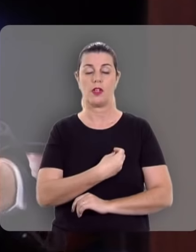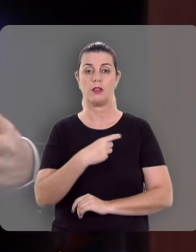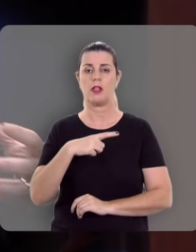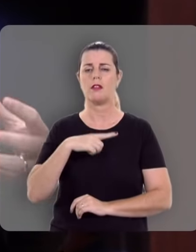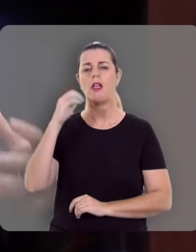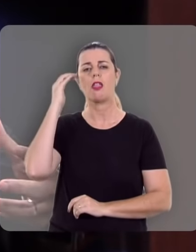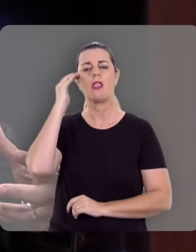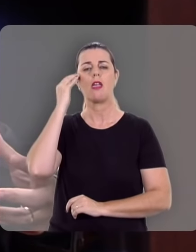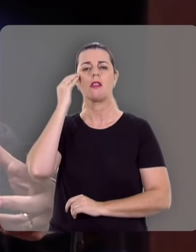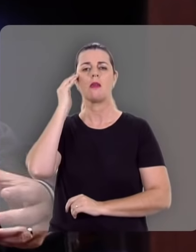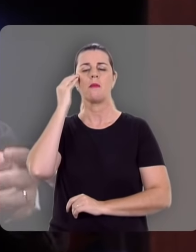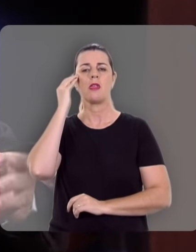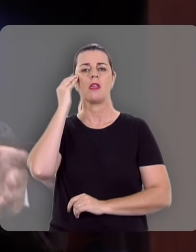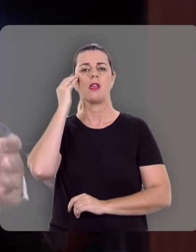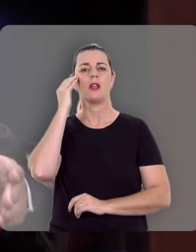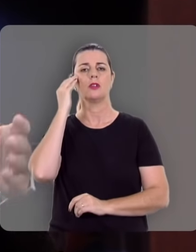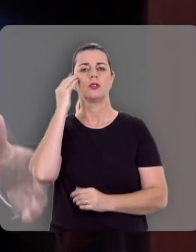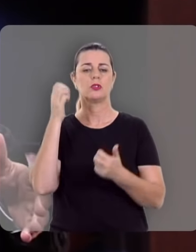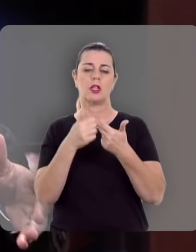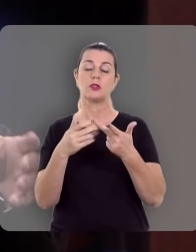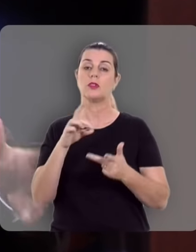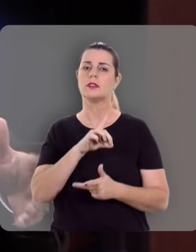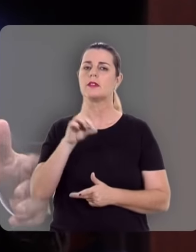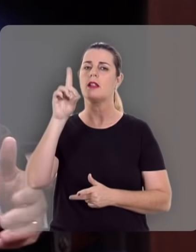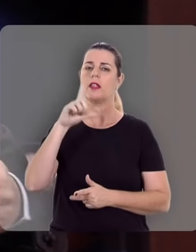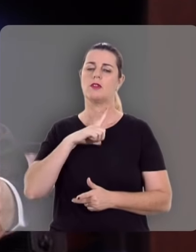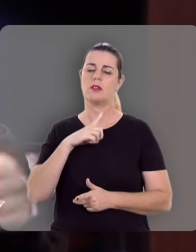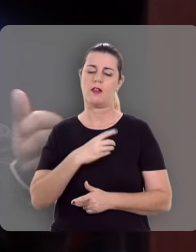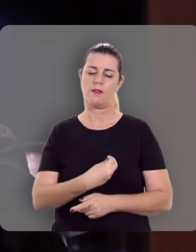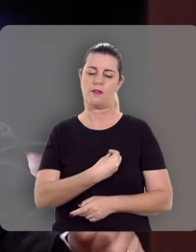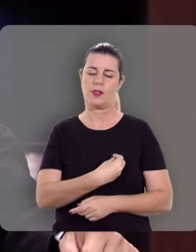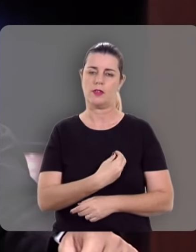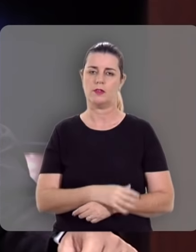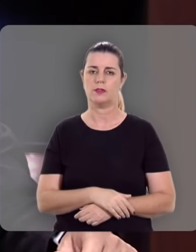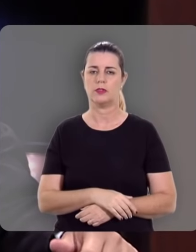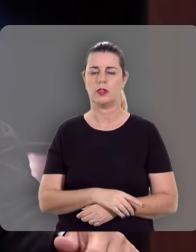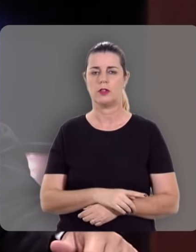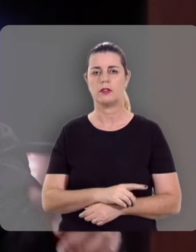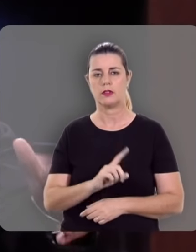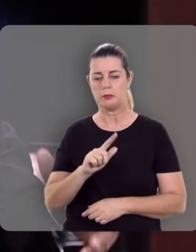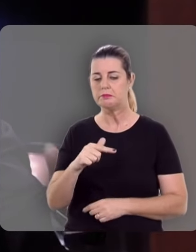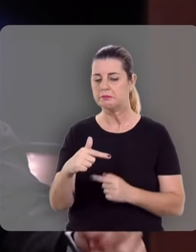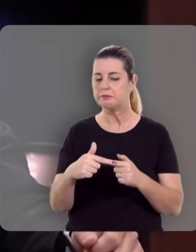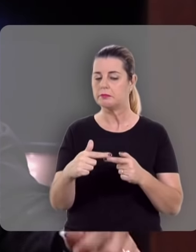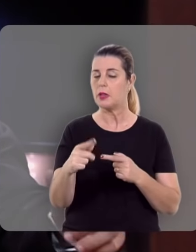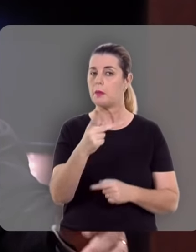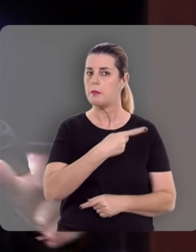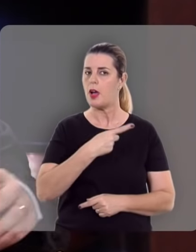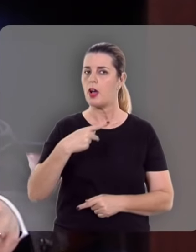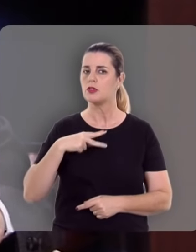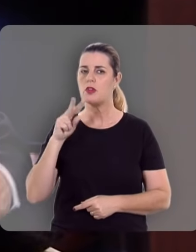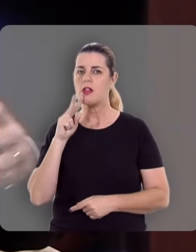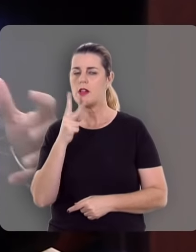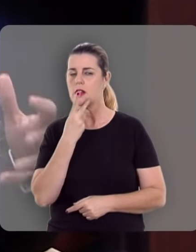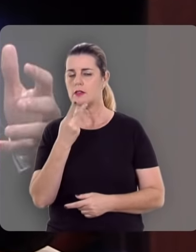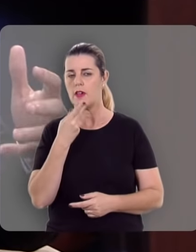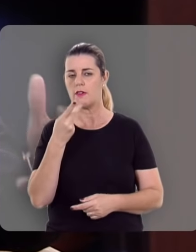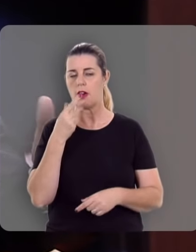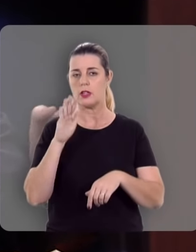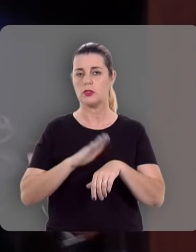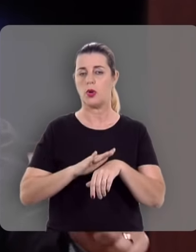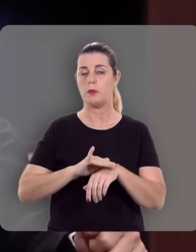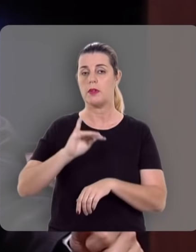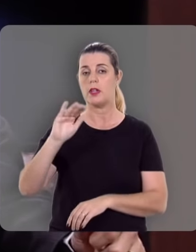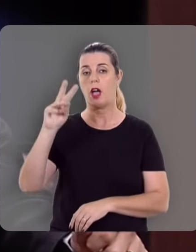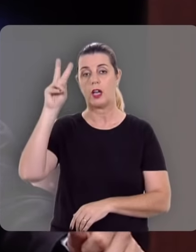então o entendimento daquilo que Deus havia feito. Daqui a pouco o reverendo Hernandes vai falar um pouquinho com a gente sobre a história de